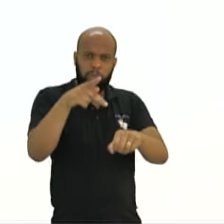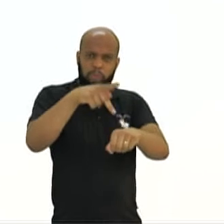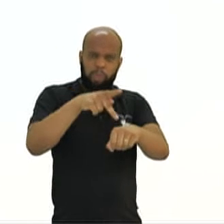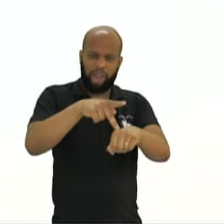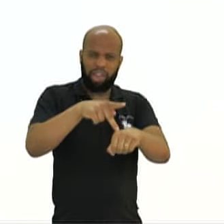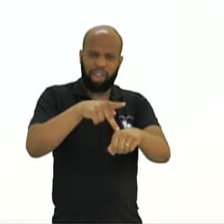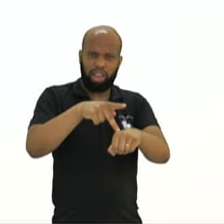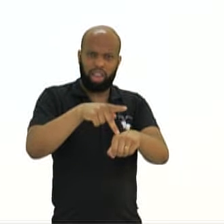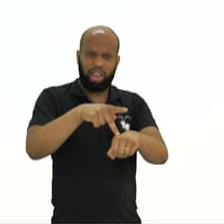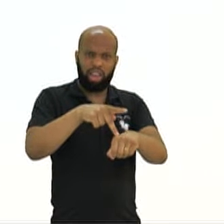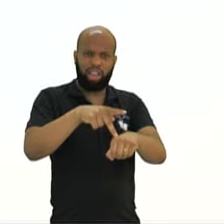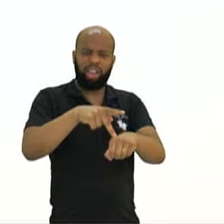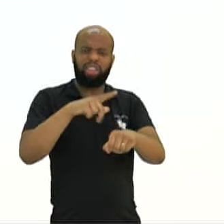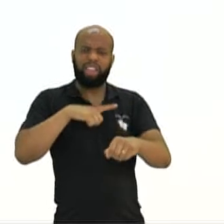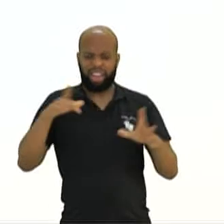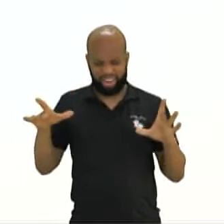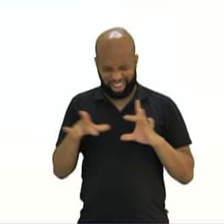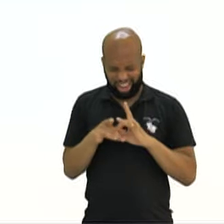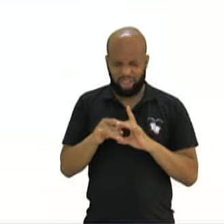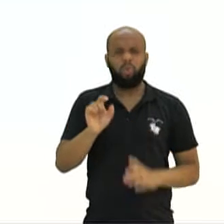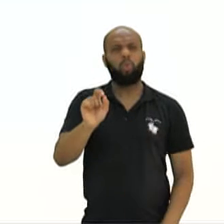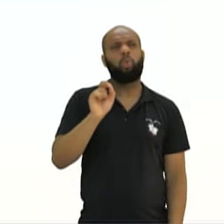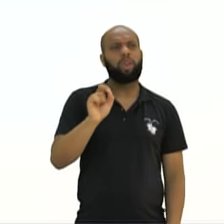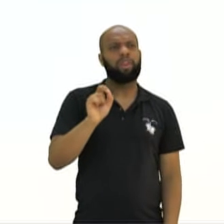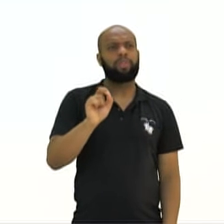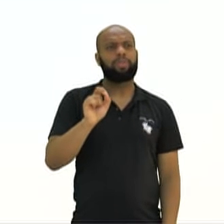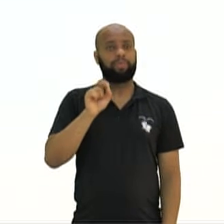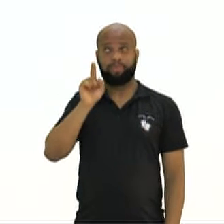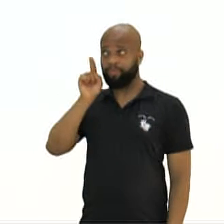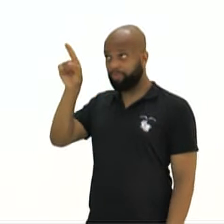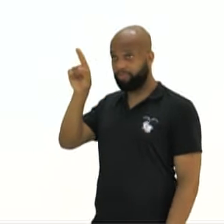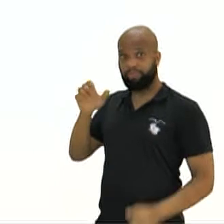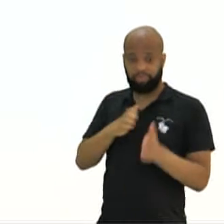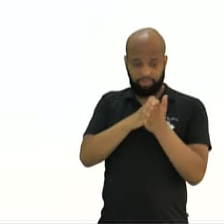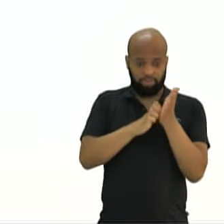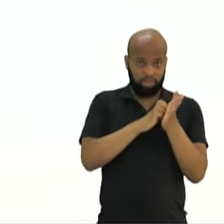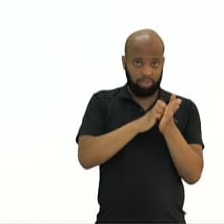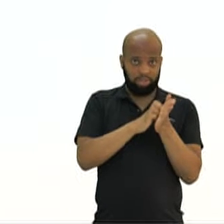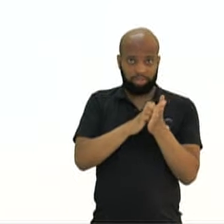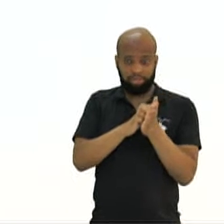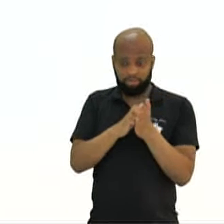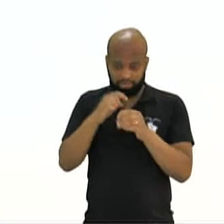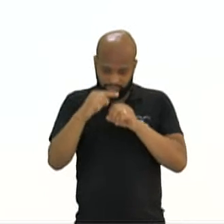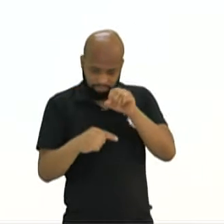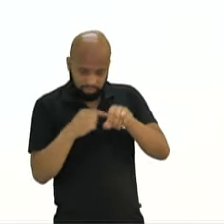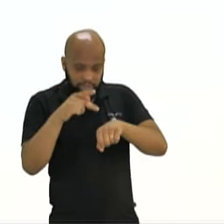O que vocês acham que tinham a ver essas rodas de pedra com essa máquina a vapor?